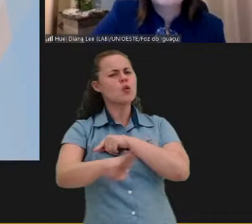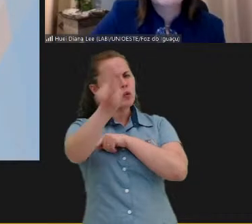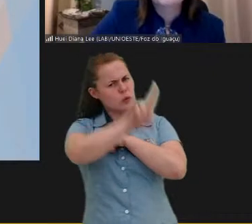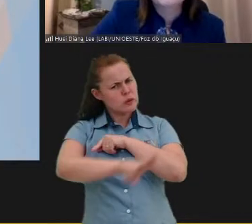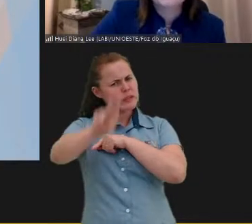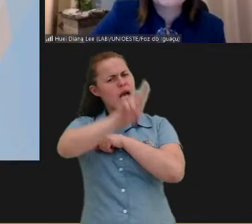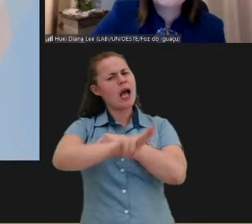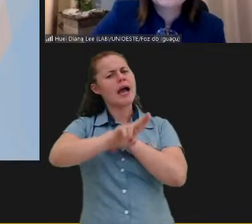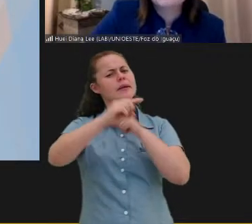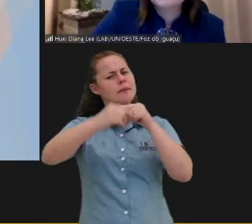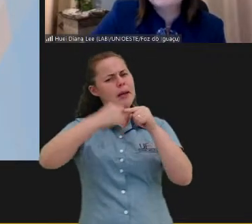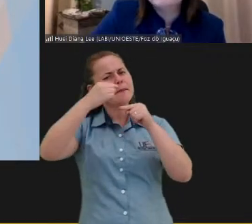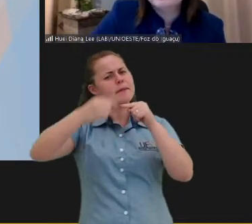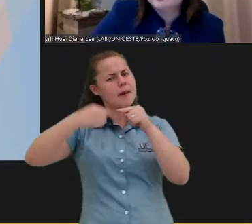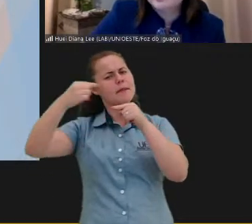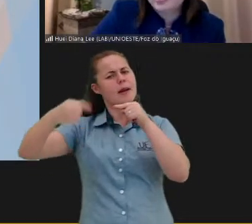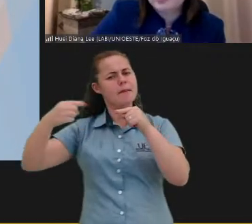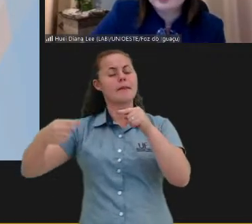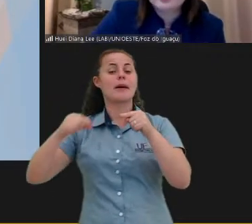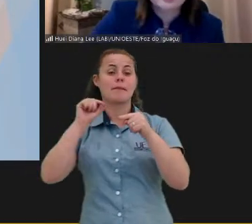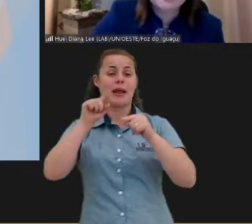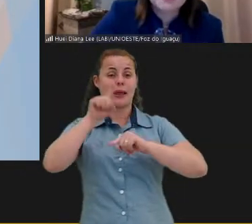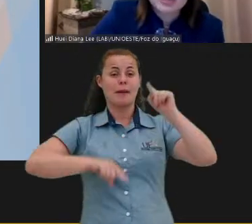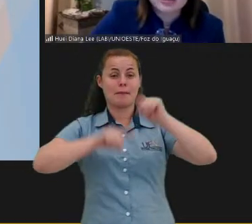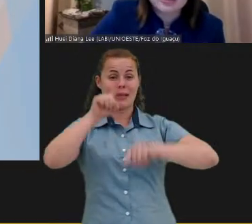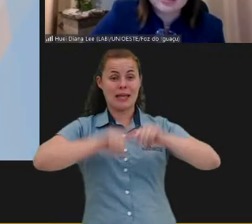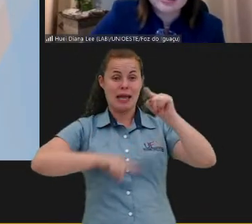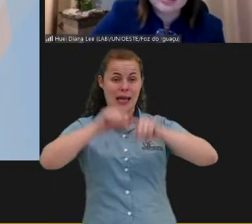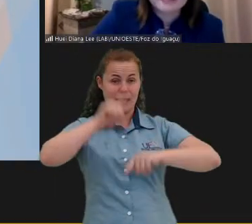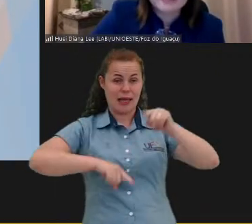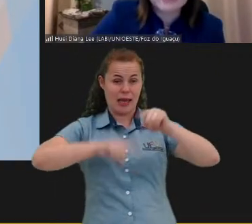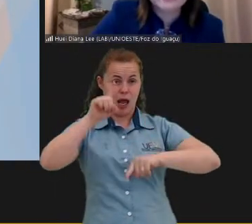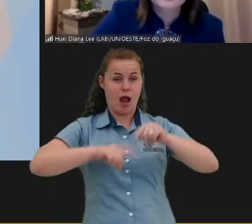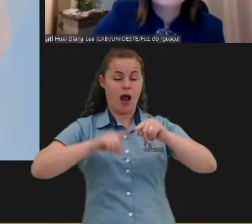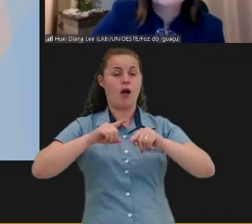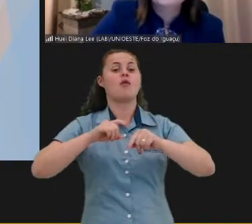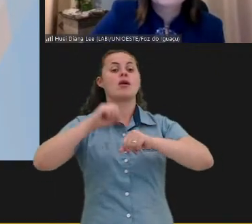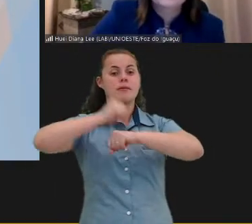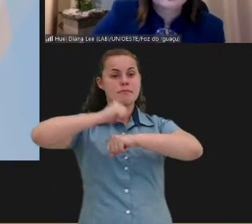rosca para fazer a condução de materiais em minas.